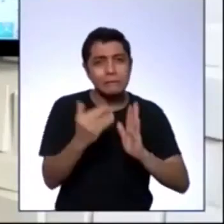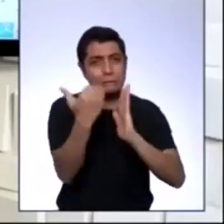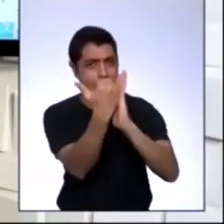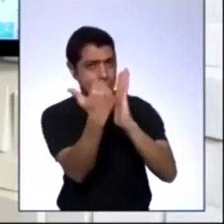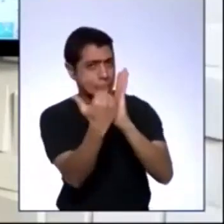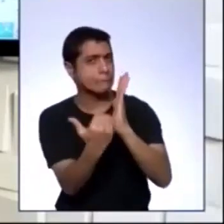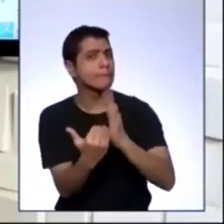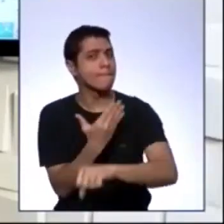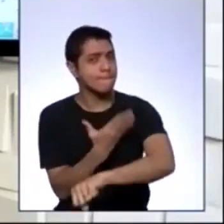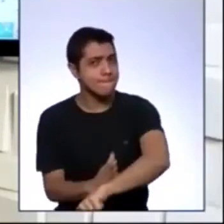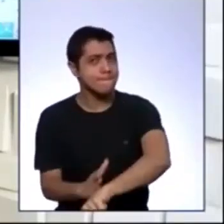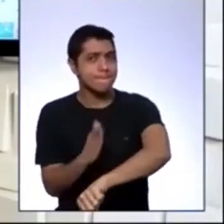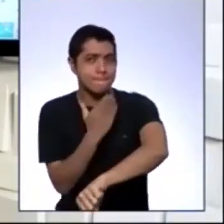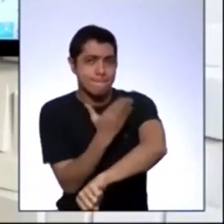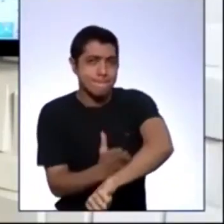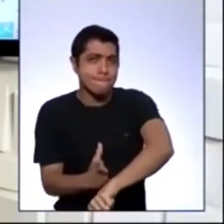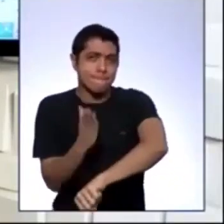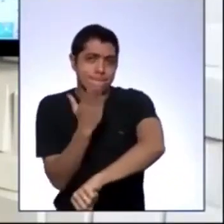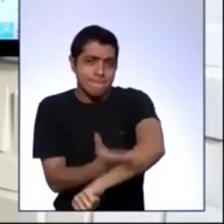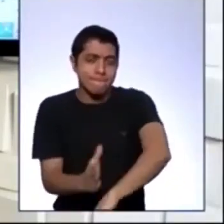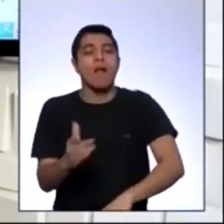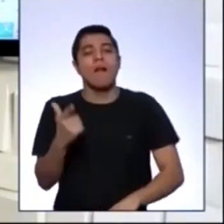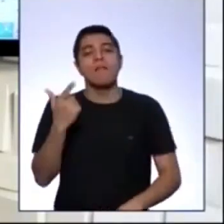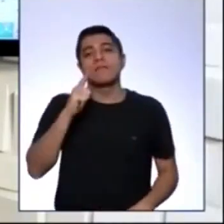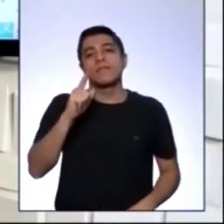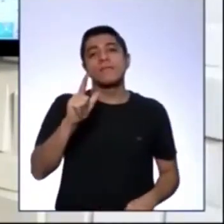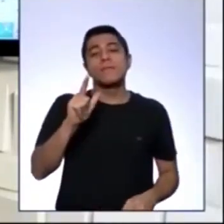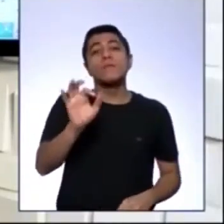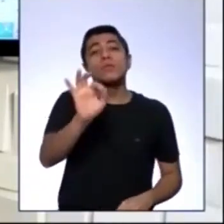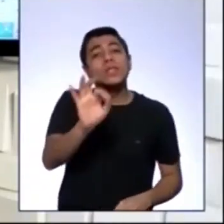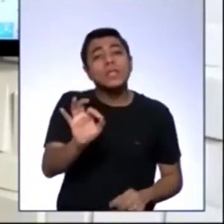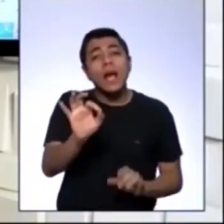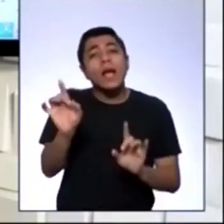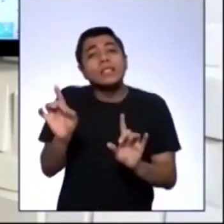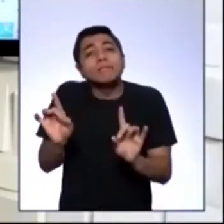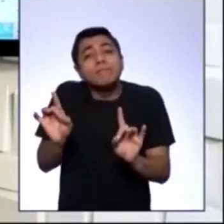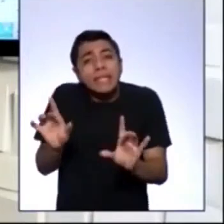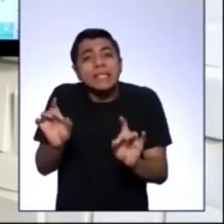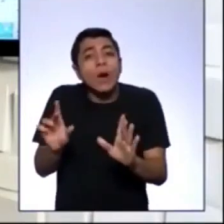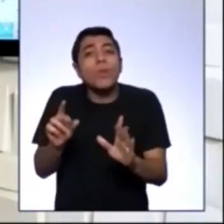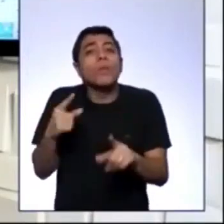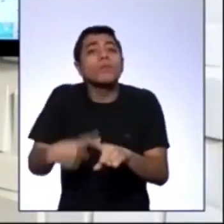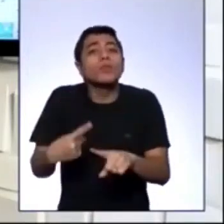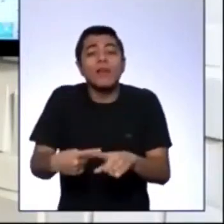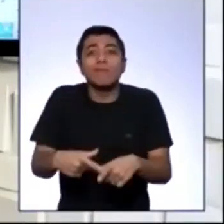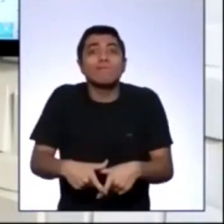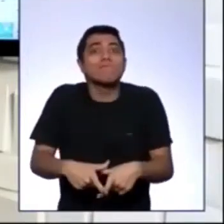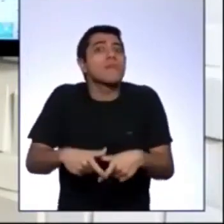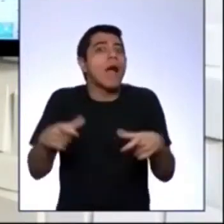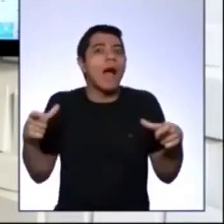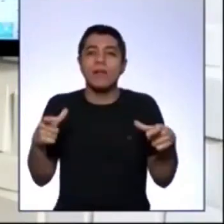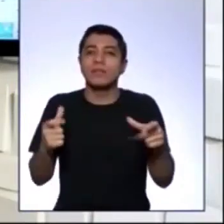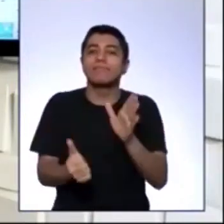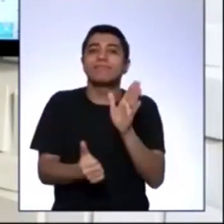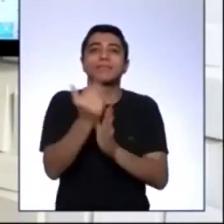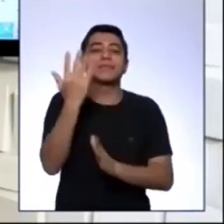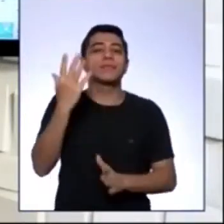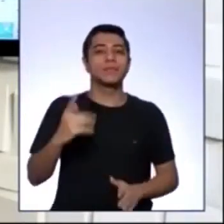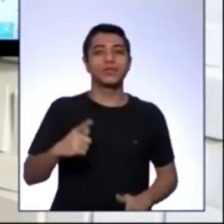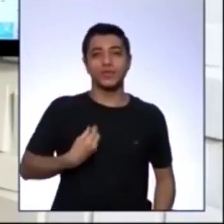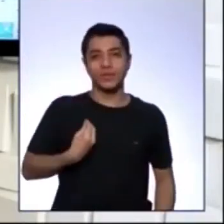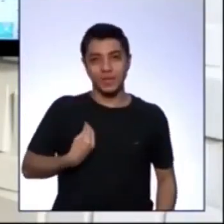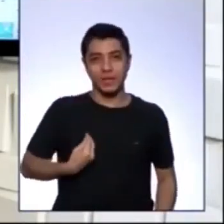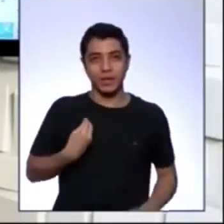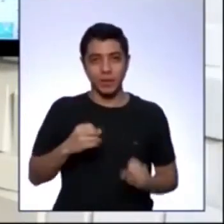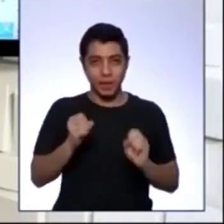e treinando as porcentagens especiais as que mais aparecem ela fica no seu cotidiano então que